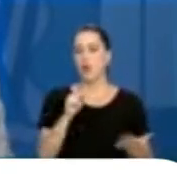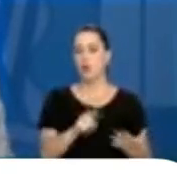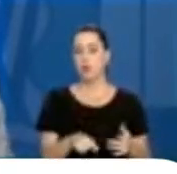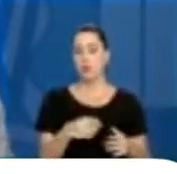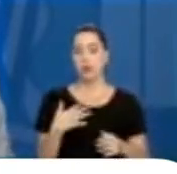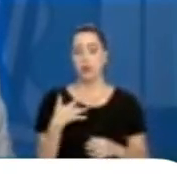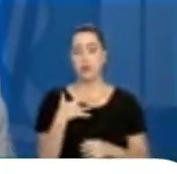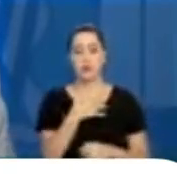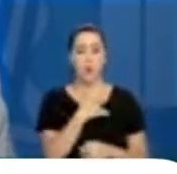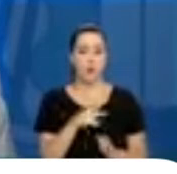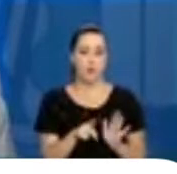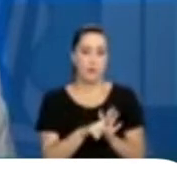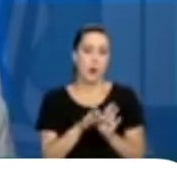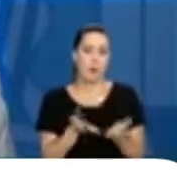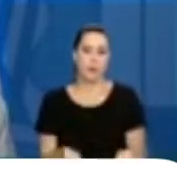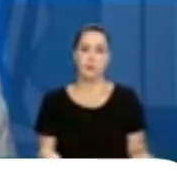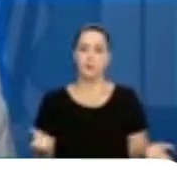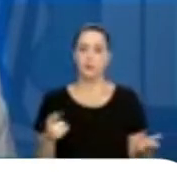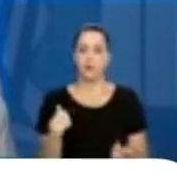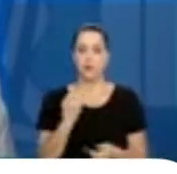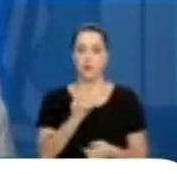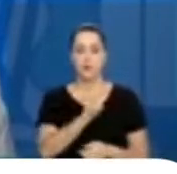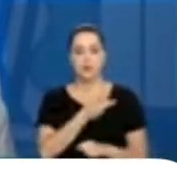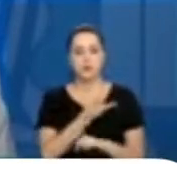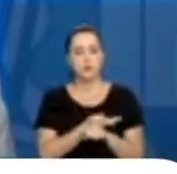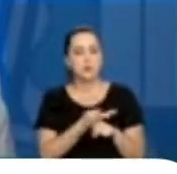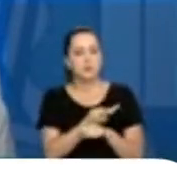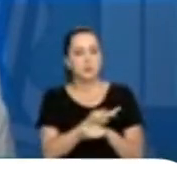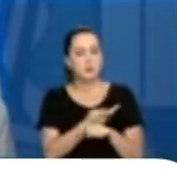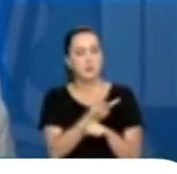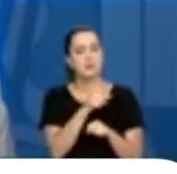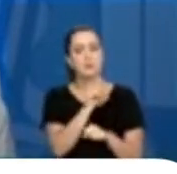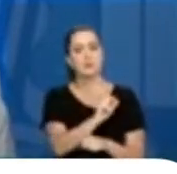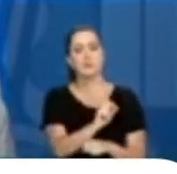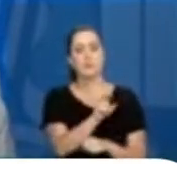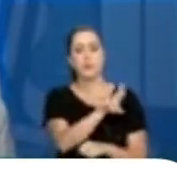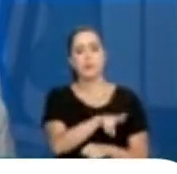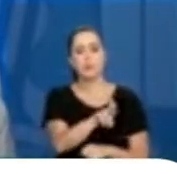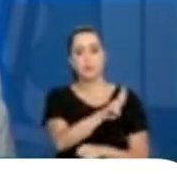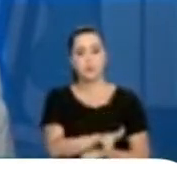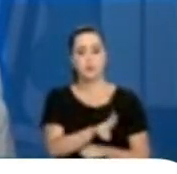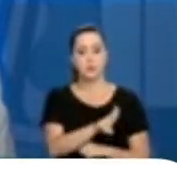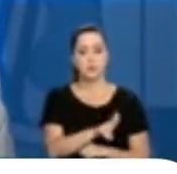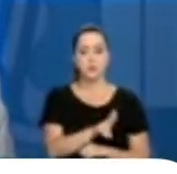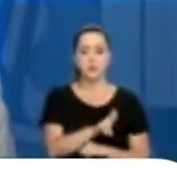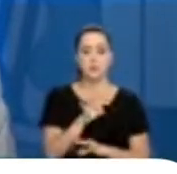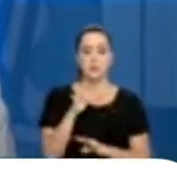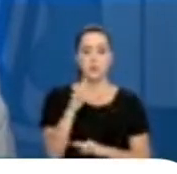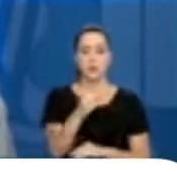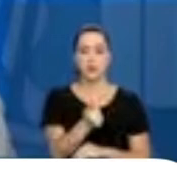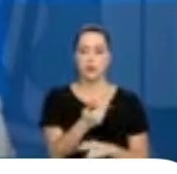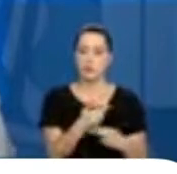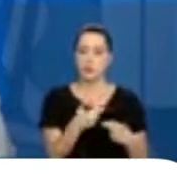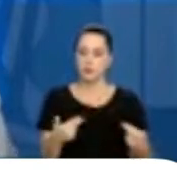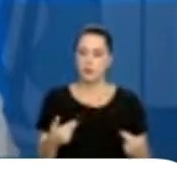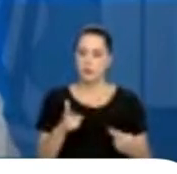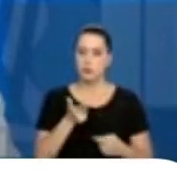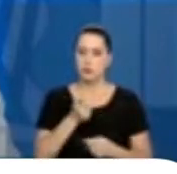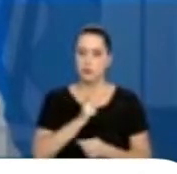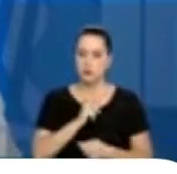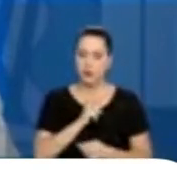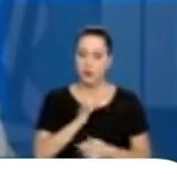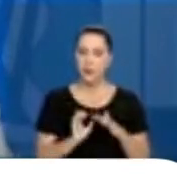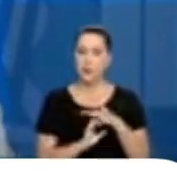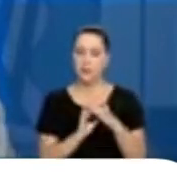unidade de saúde. Então, nós estamos buscando utilizar todo esse arcabouço, ou seja, a